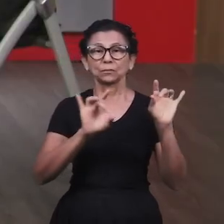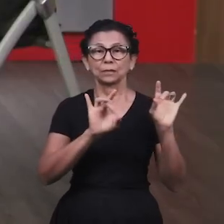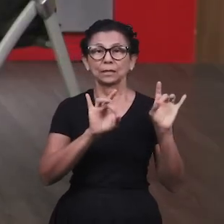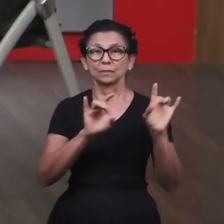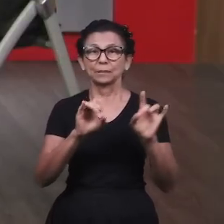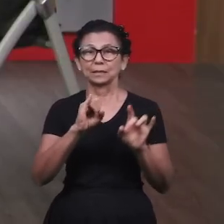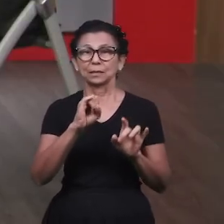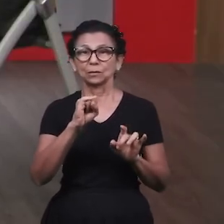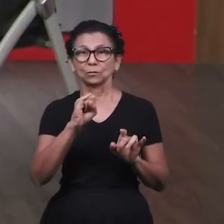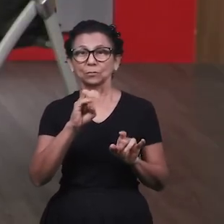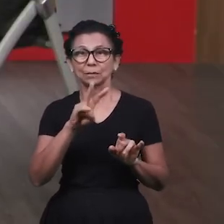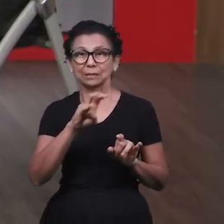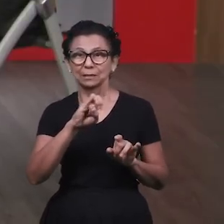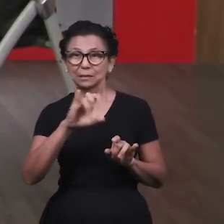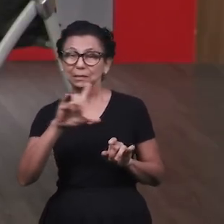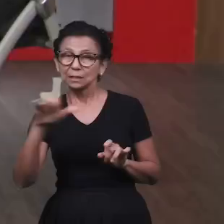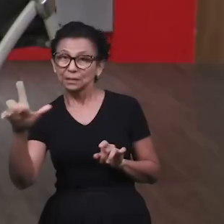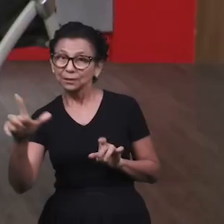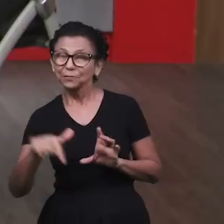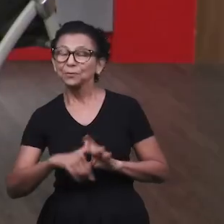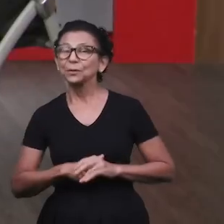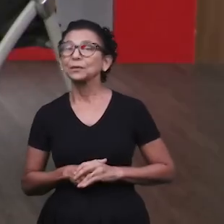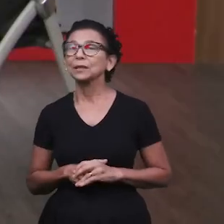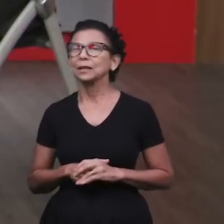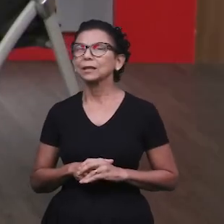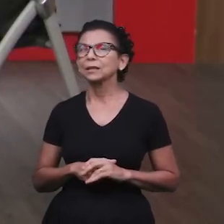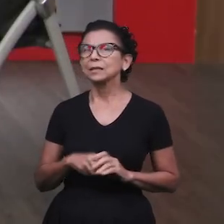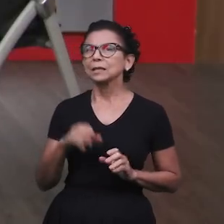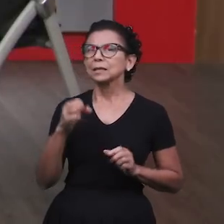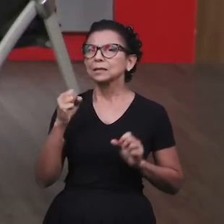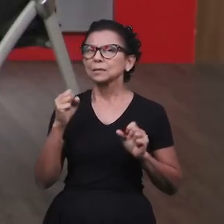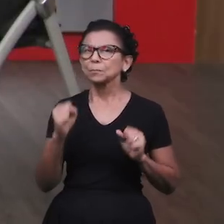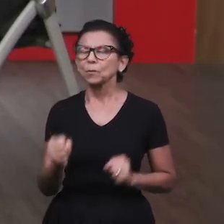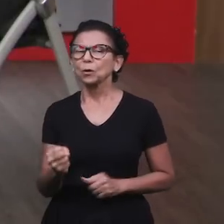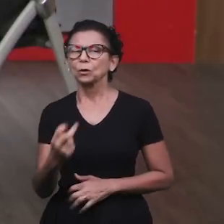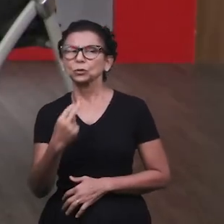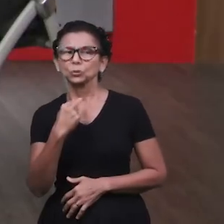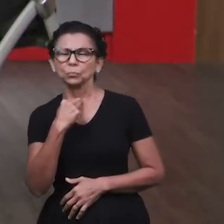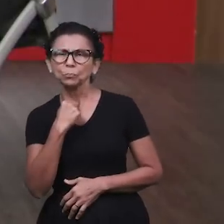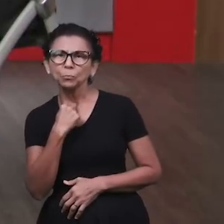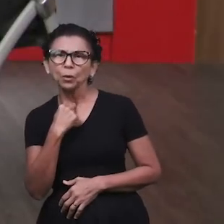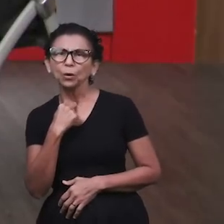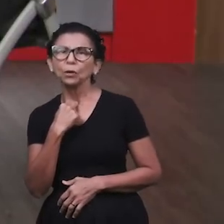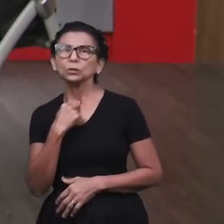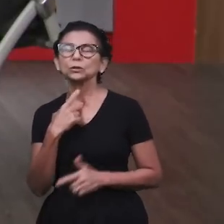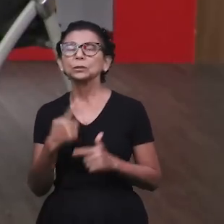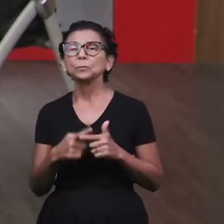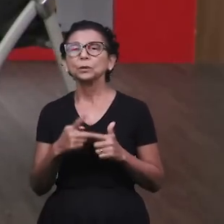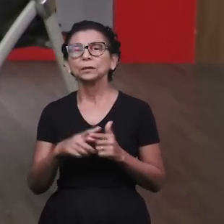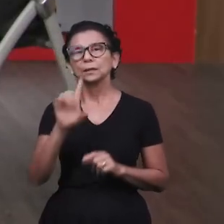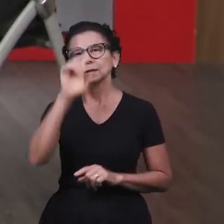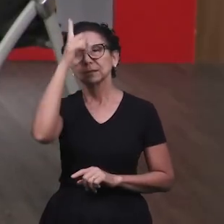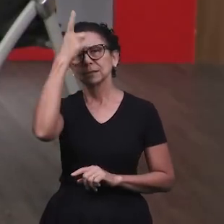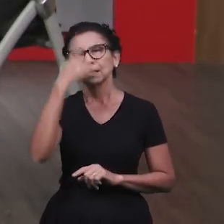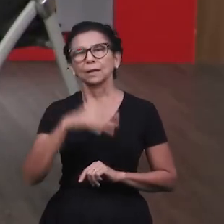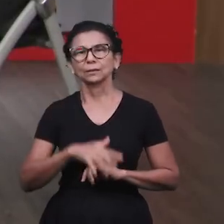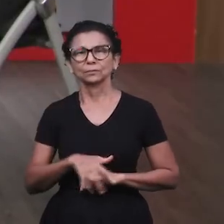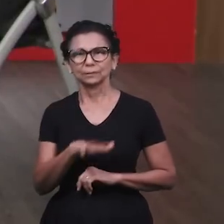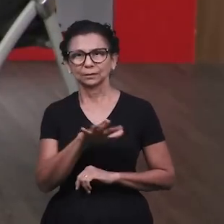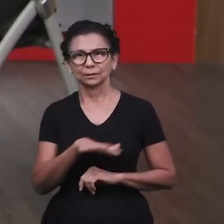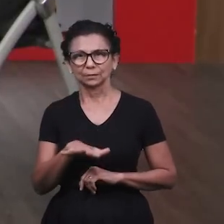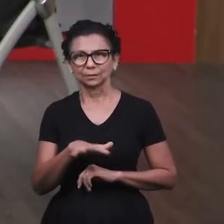quem pode demandar, quais são as matérias, as que podem, as que não podem e por que a criação do Juizado Especial